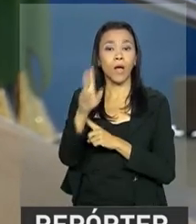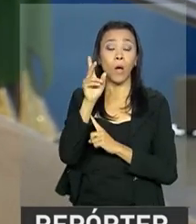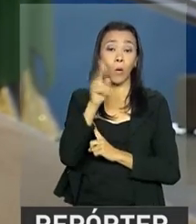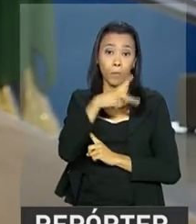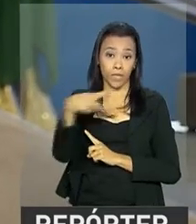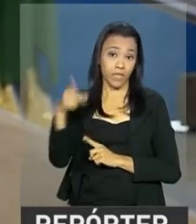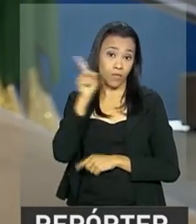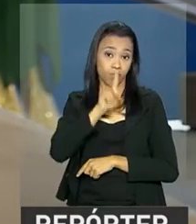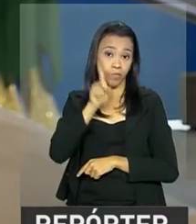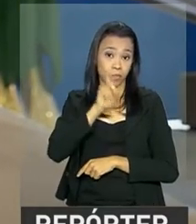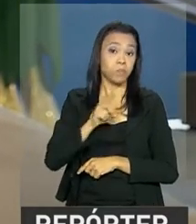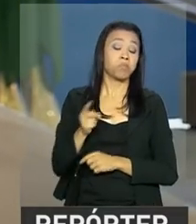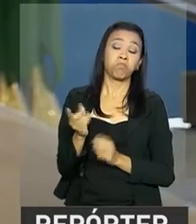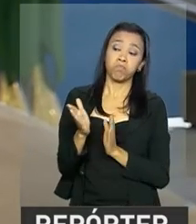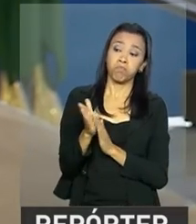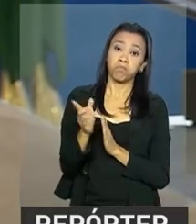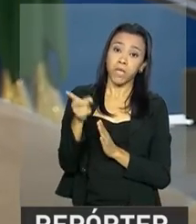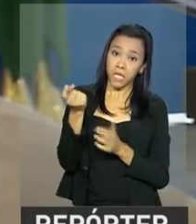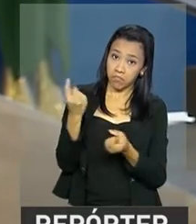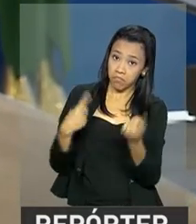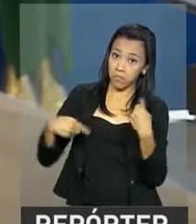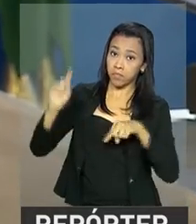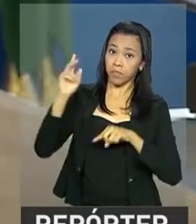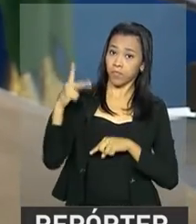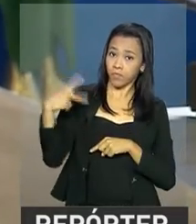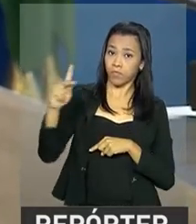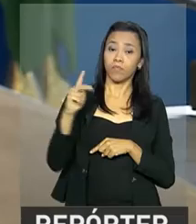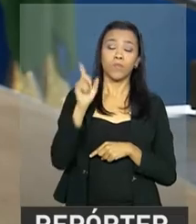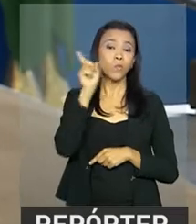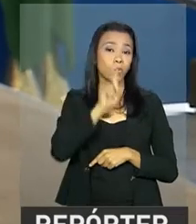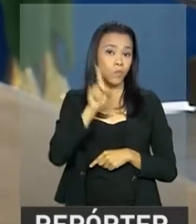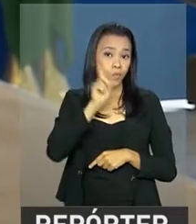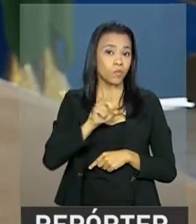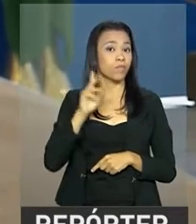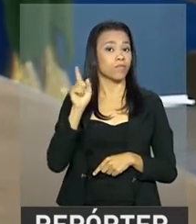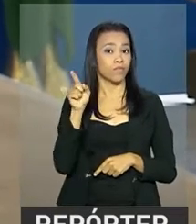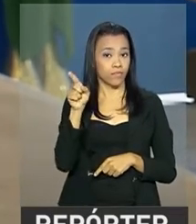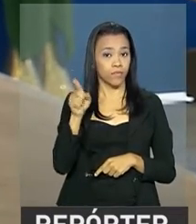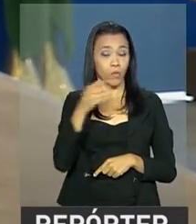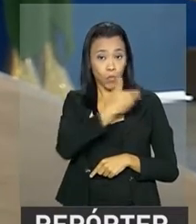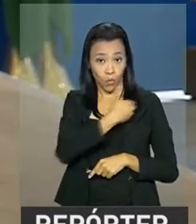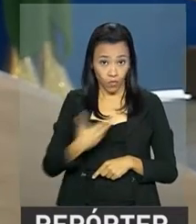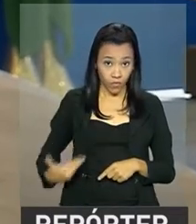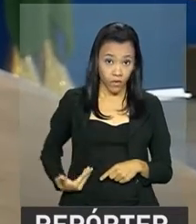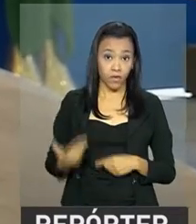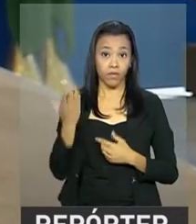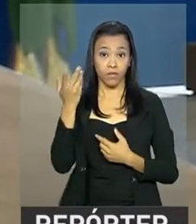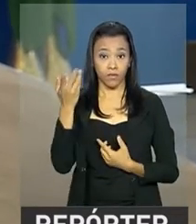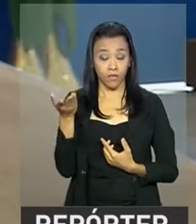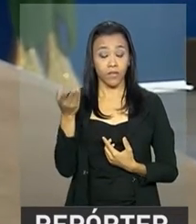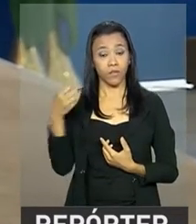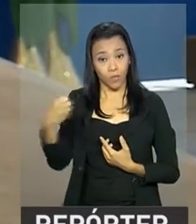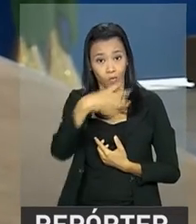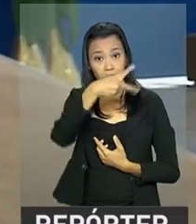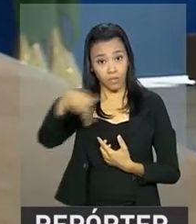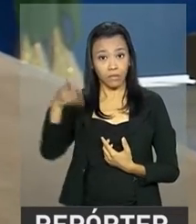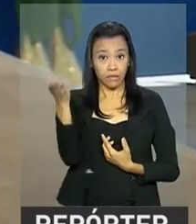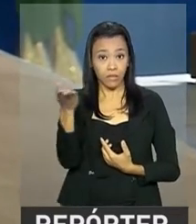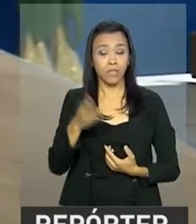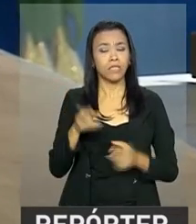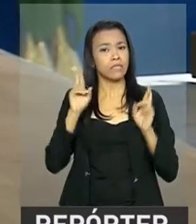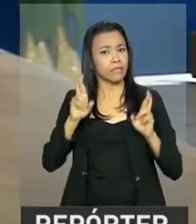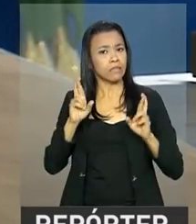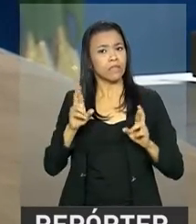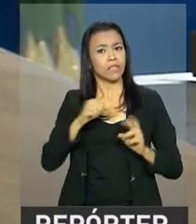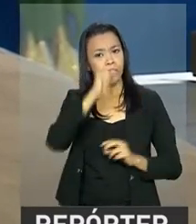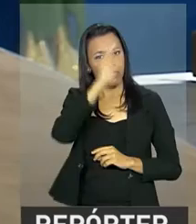desejou êxito a donald trump na condução da do governo dos estados unidos e que ele espera que brasil